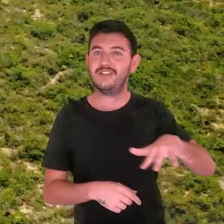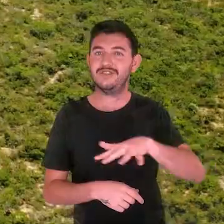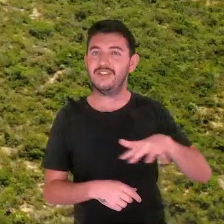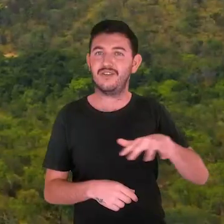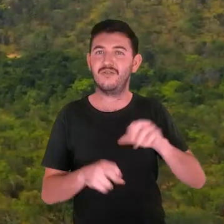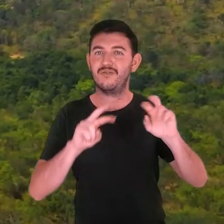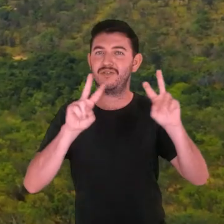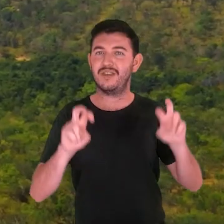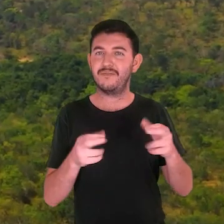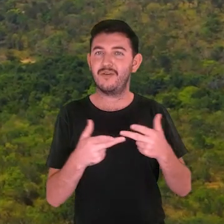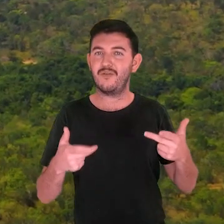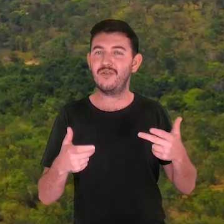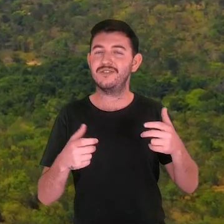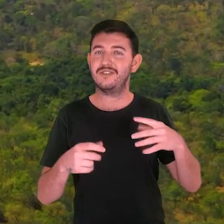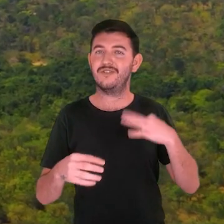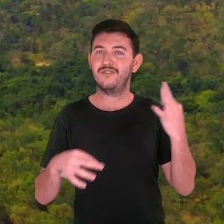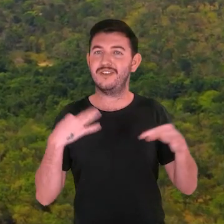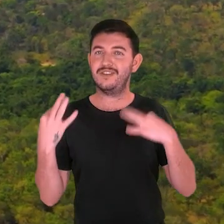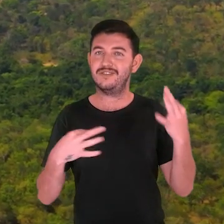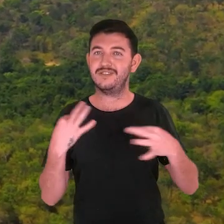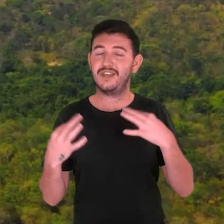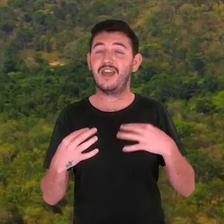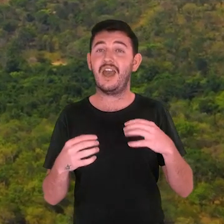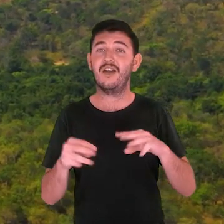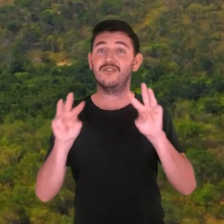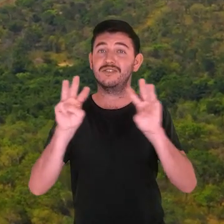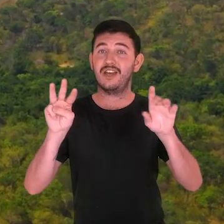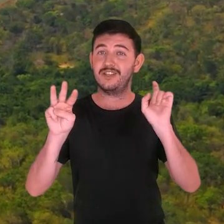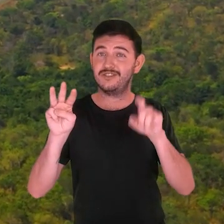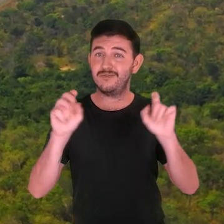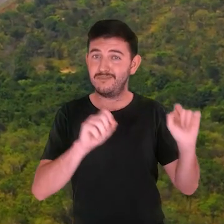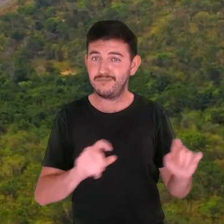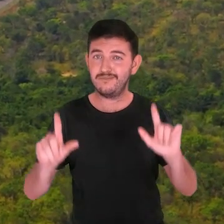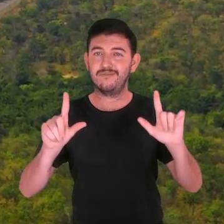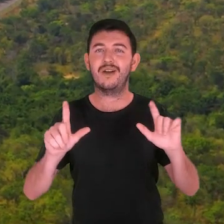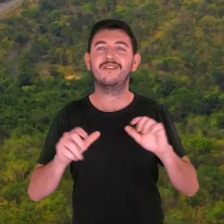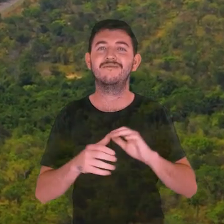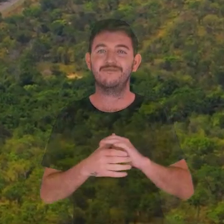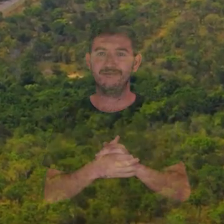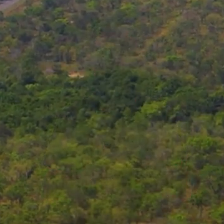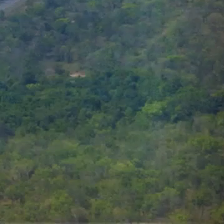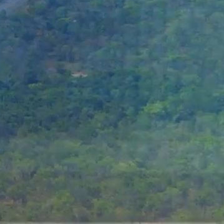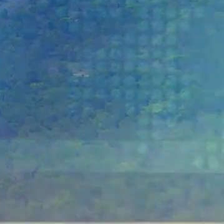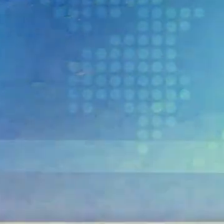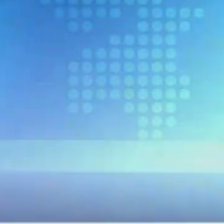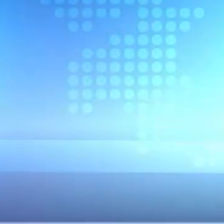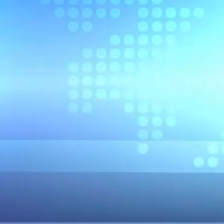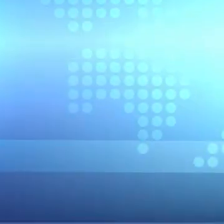turísticos? Acesse o site do SGB, sgb.gov.br.